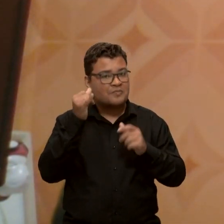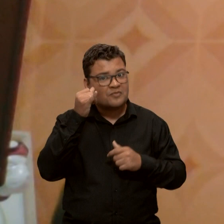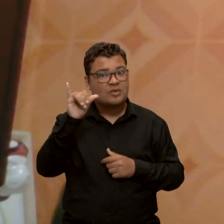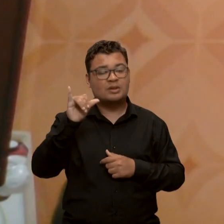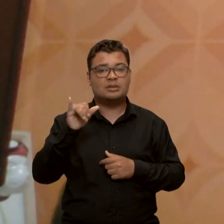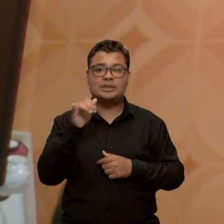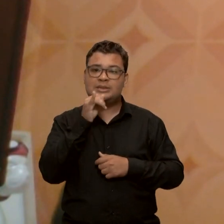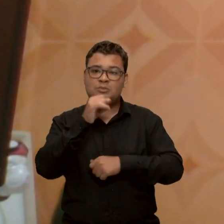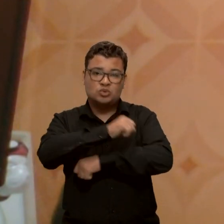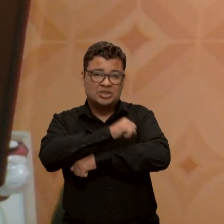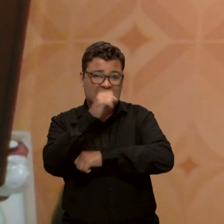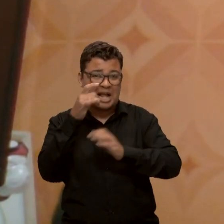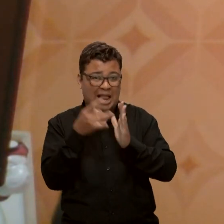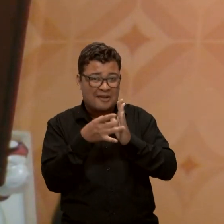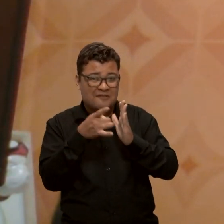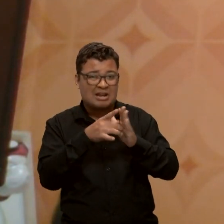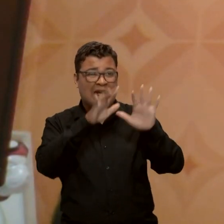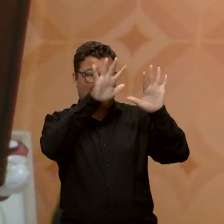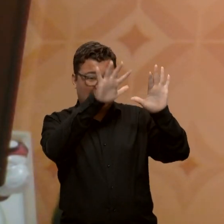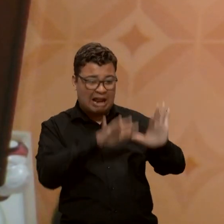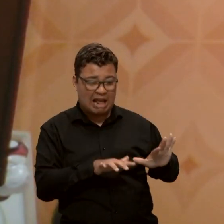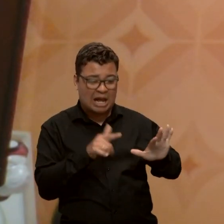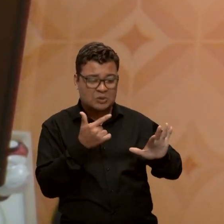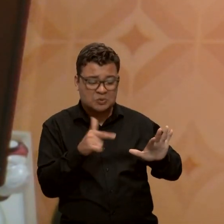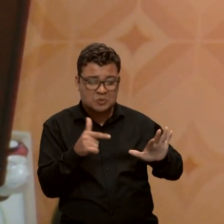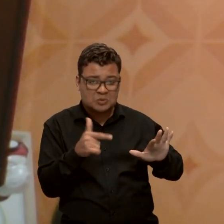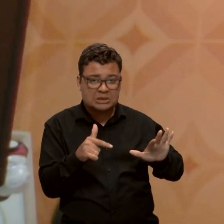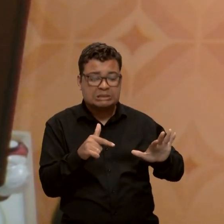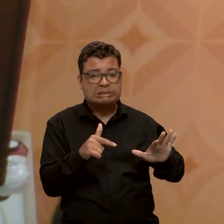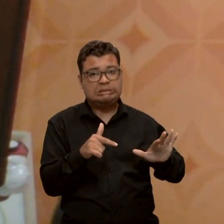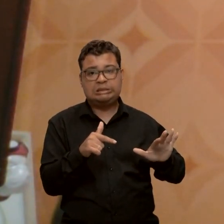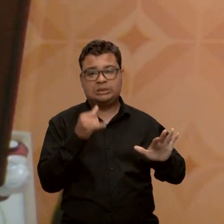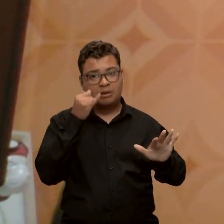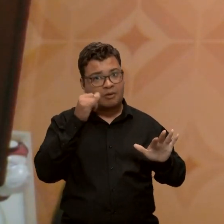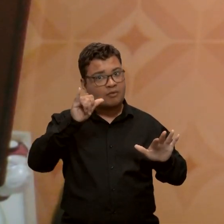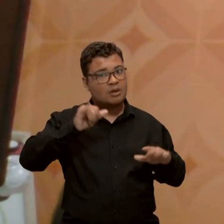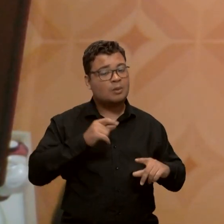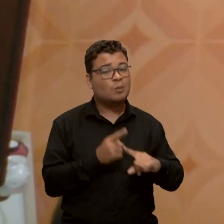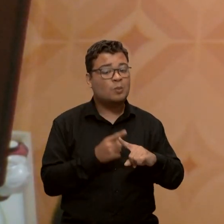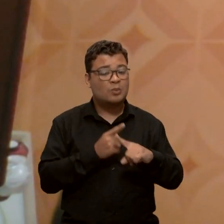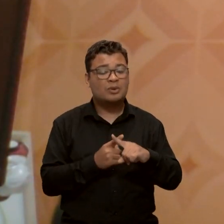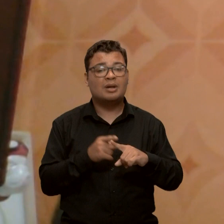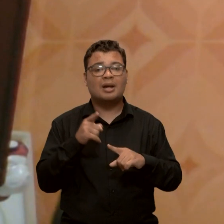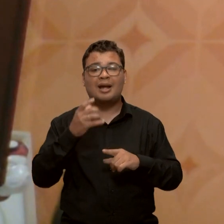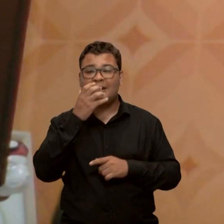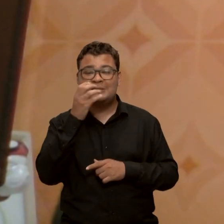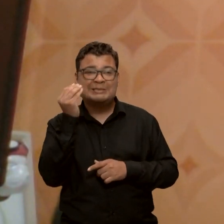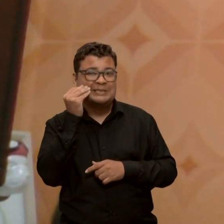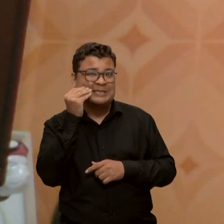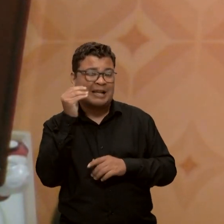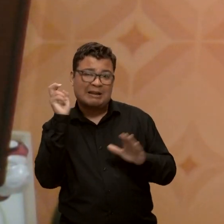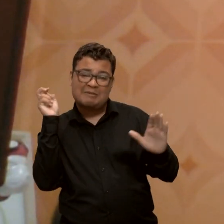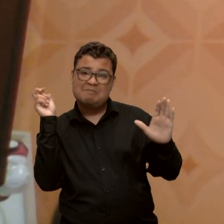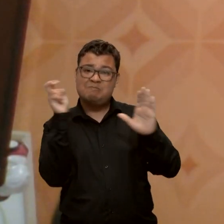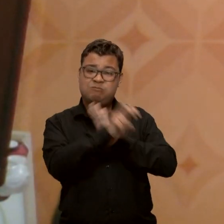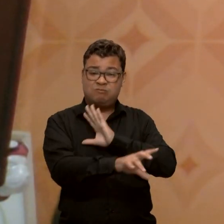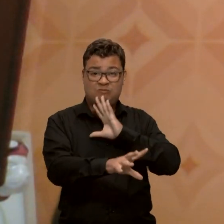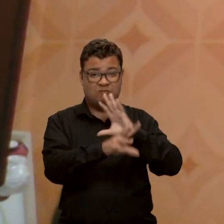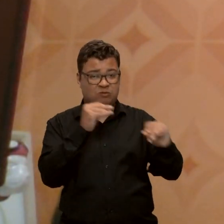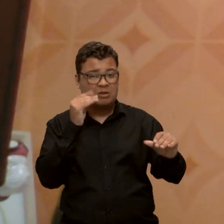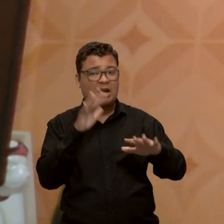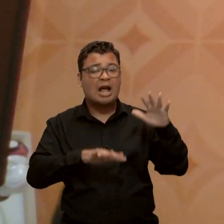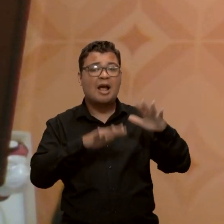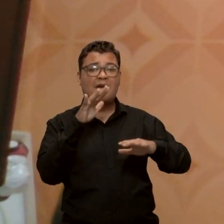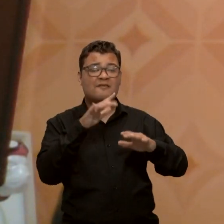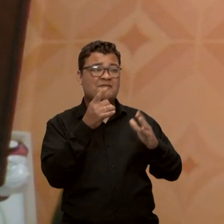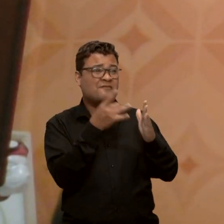grade, porta de vidro, sem grade, porque ele tenta sair, ele quebra e ele foge, né? E